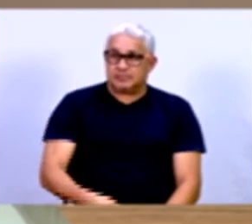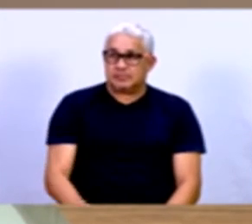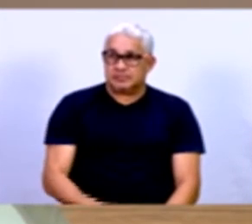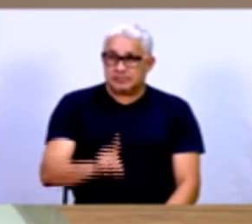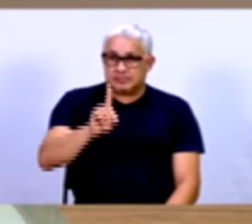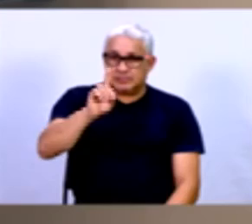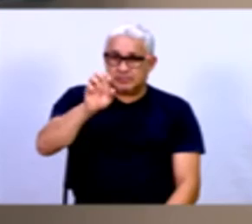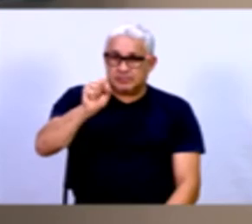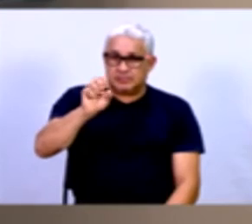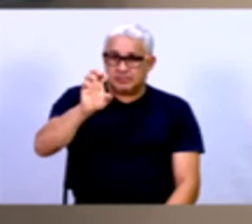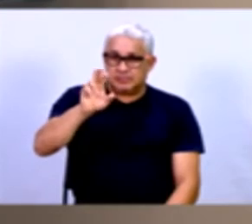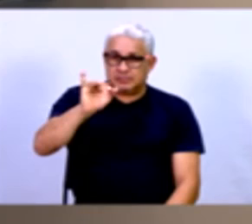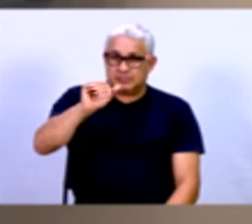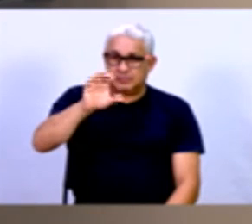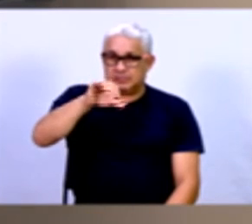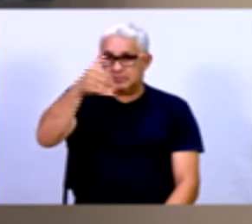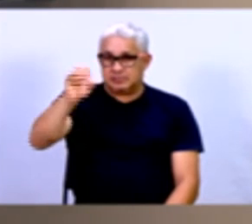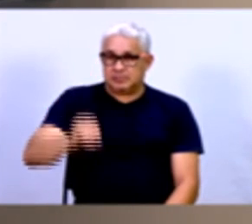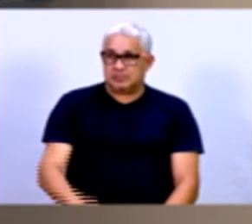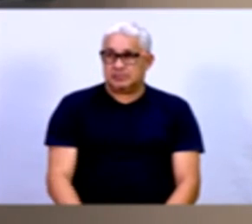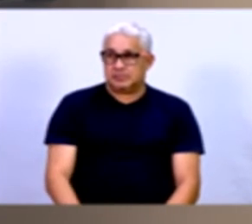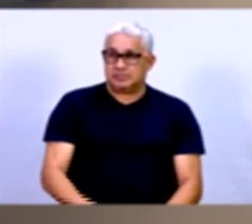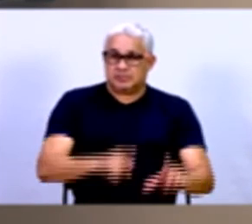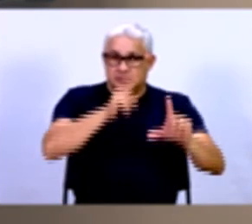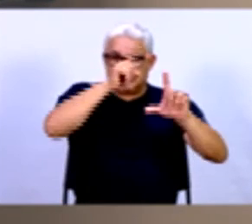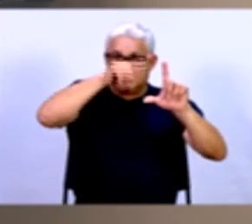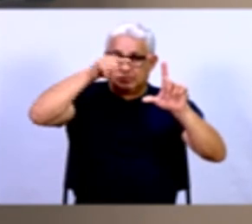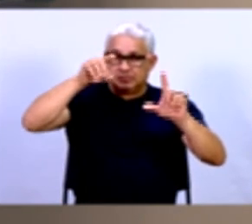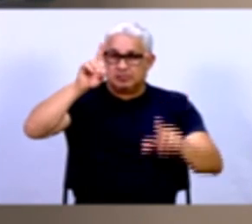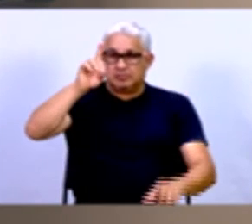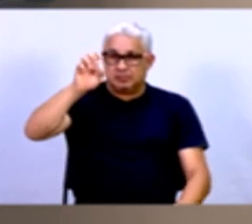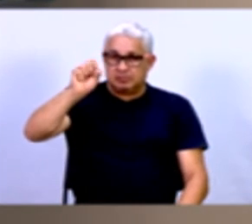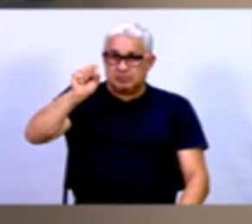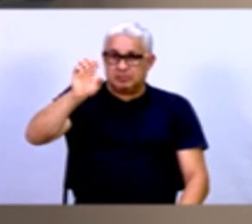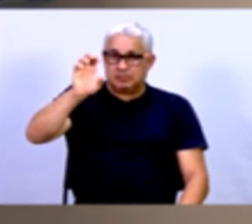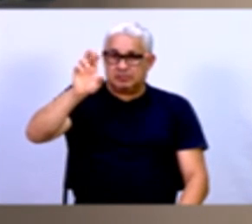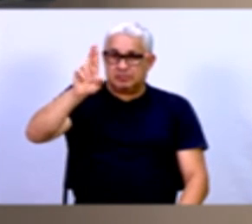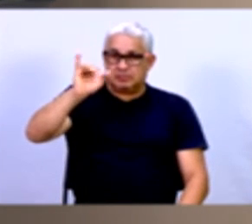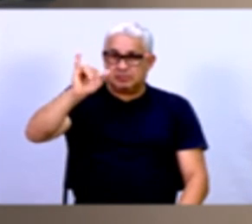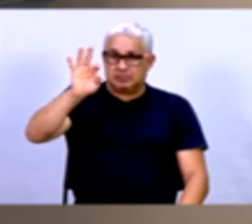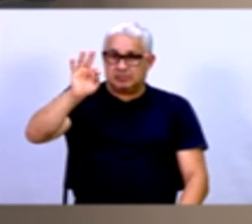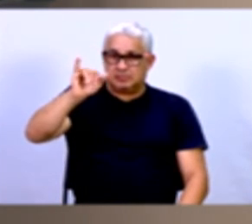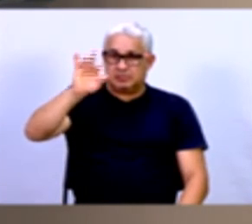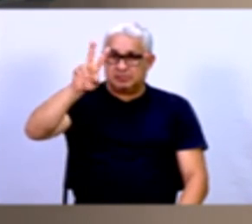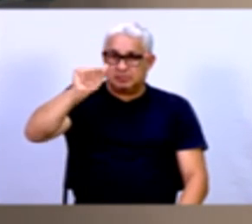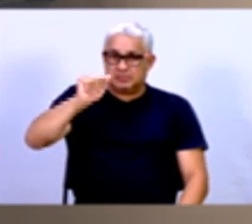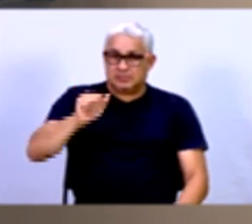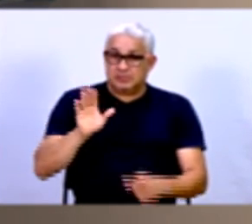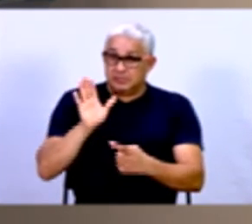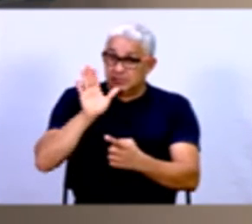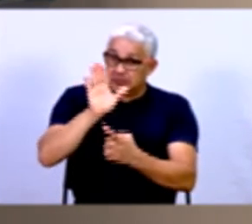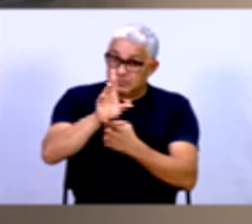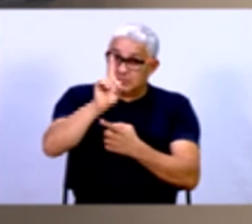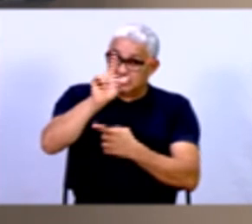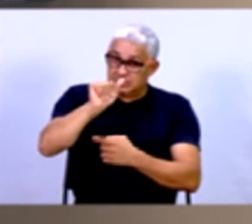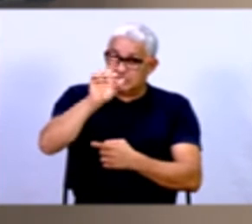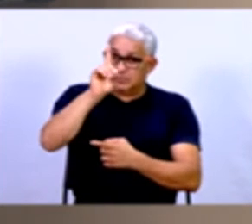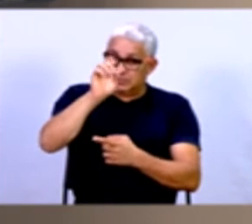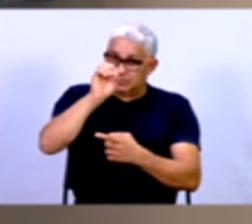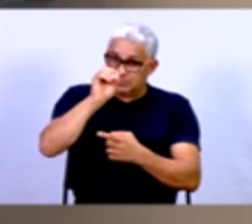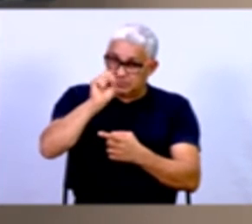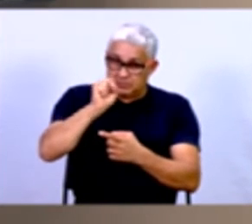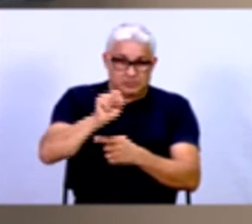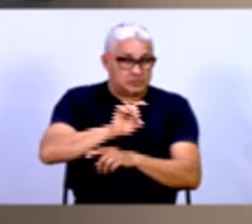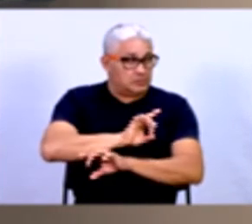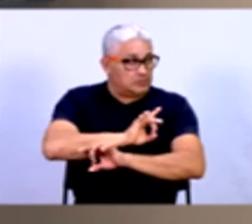que... Então, pessoal, a estatística descritiva, ela vai te mostrar os dados. Ela não vai fazer nada mais que isso,